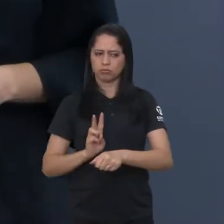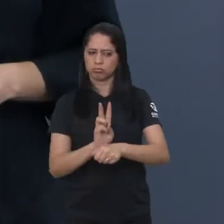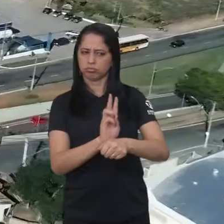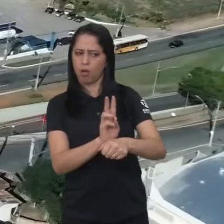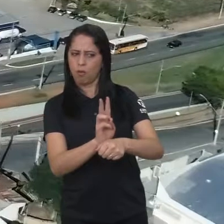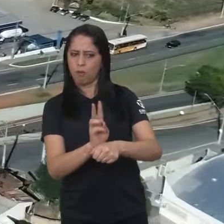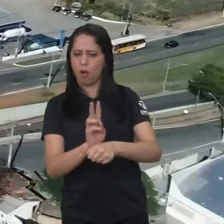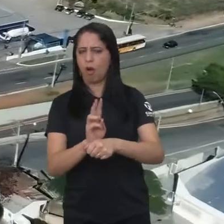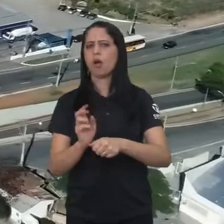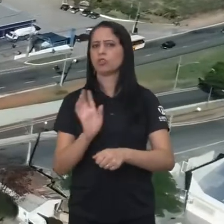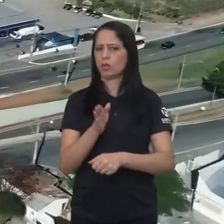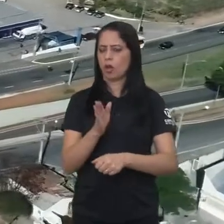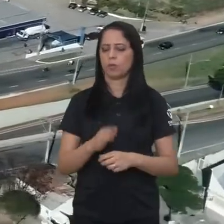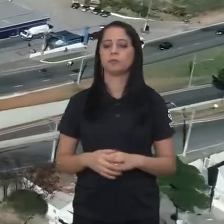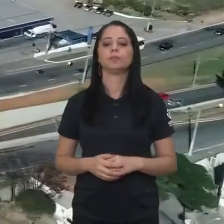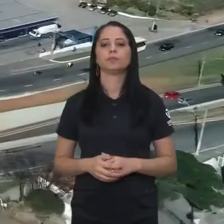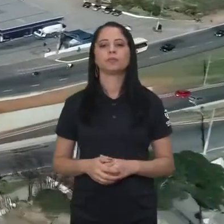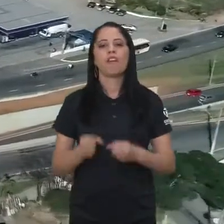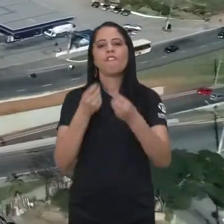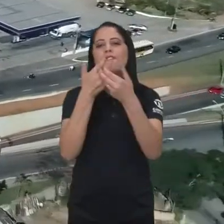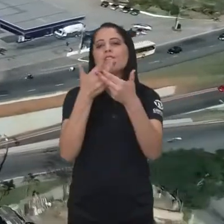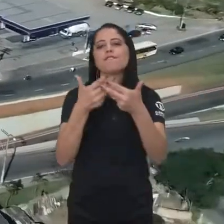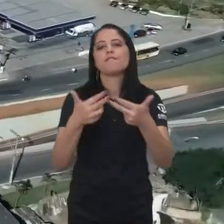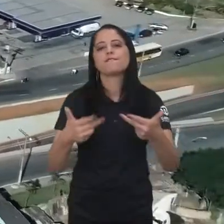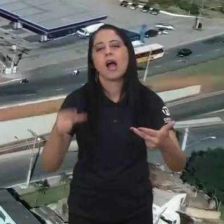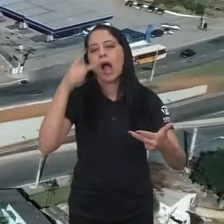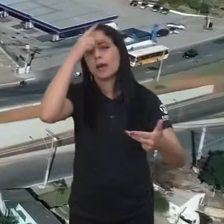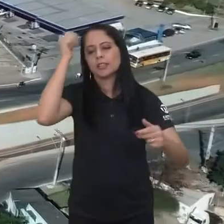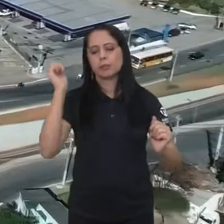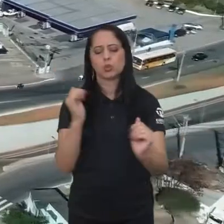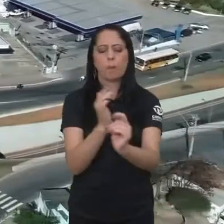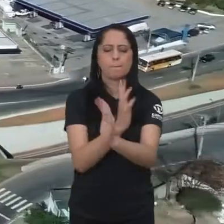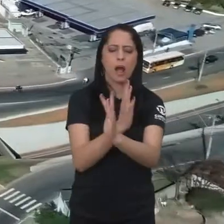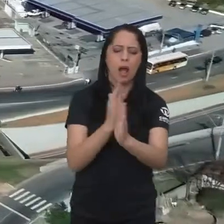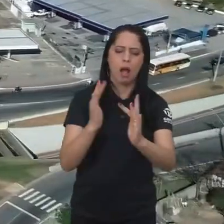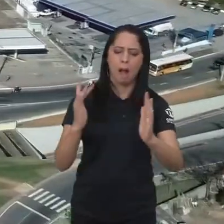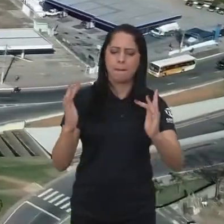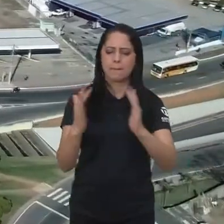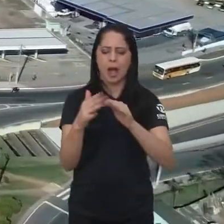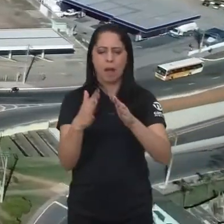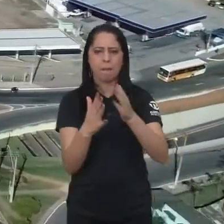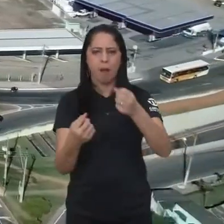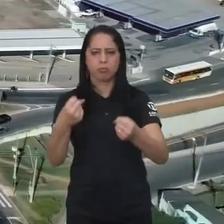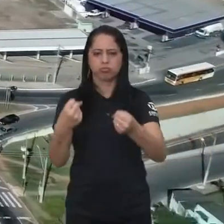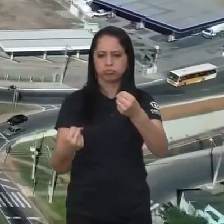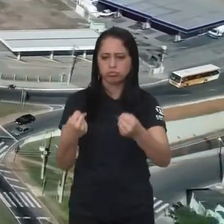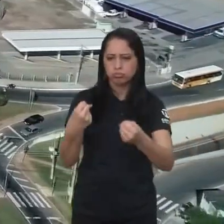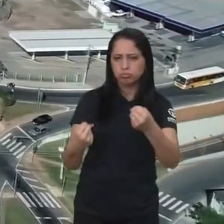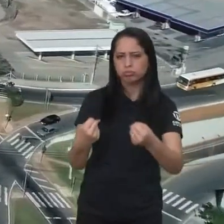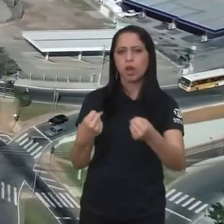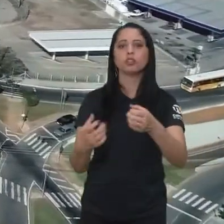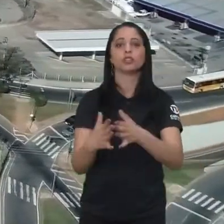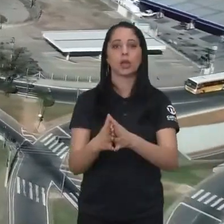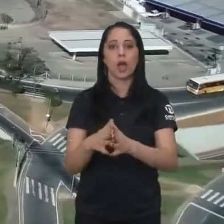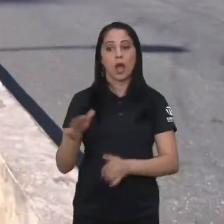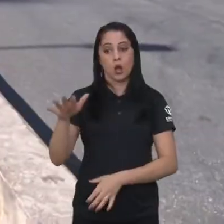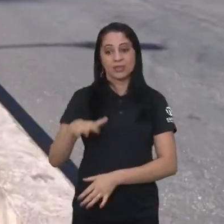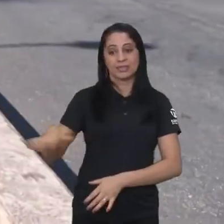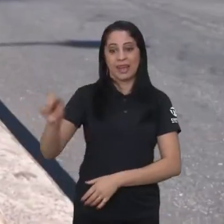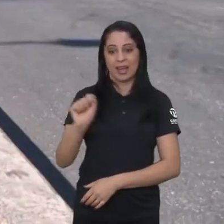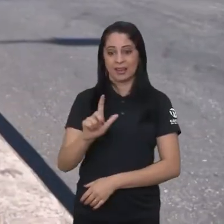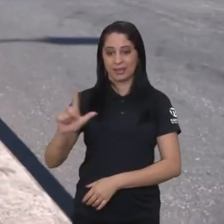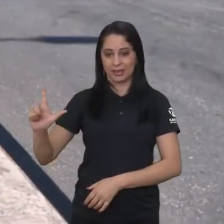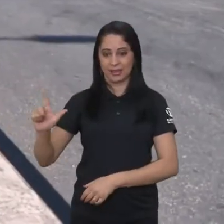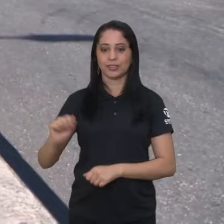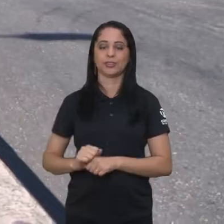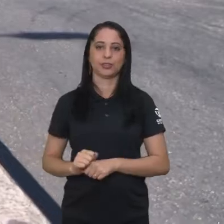fim. Milhares de pessoas passam todos os dias pela Avenida Tancredo Neves, que fica na Zona Leste. A